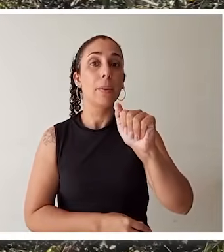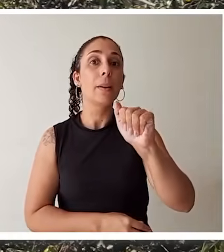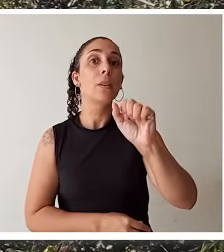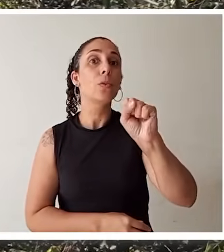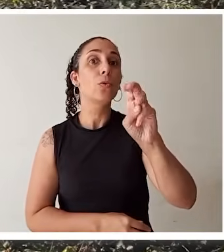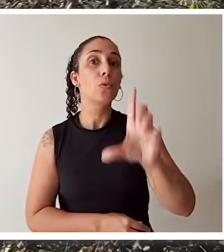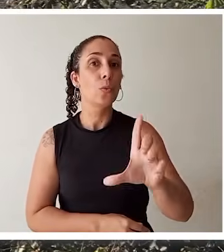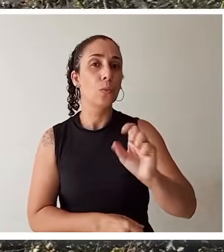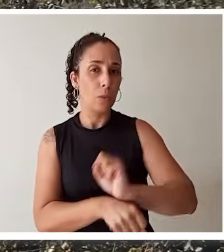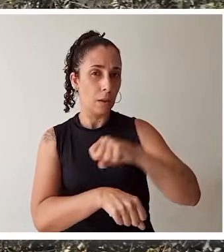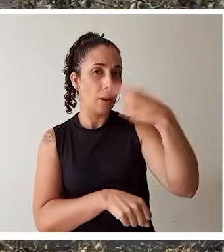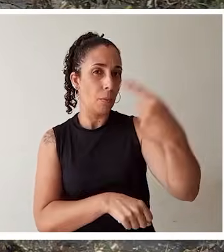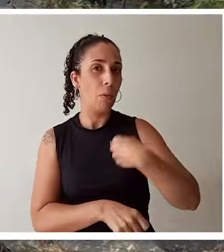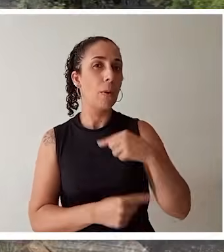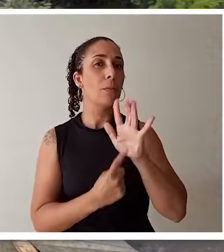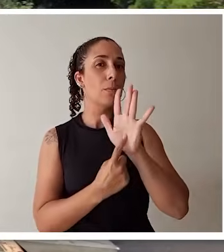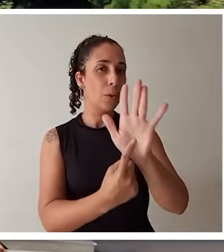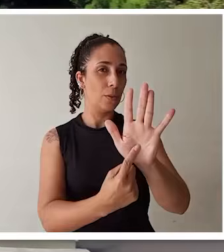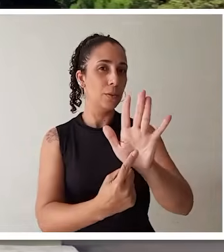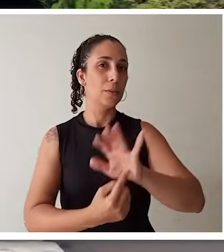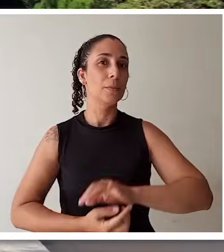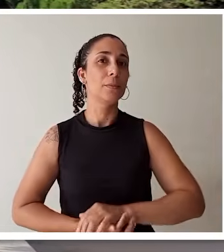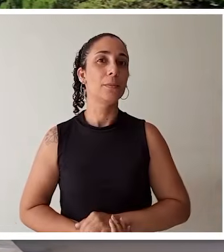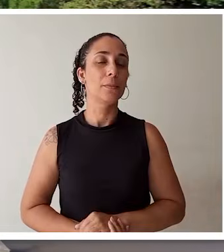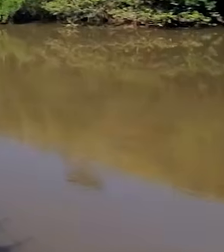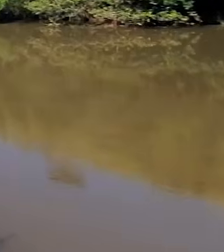a pouco eu vou mostrar para vocês.